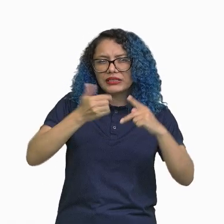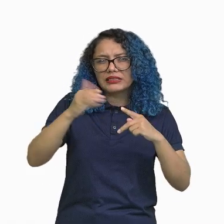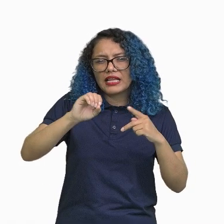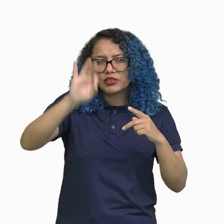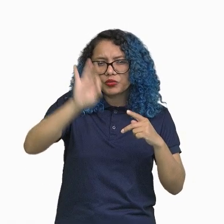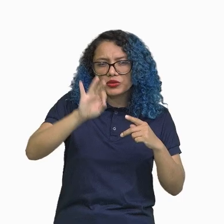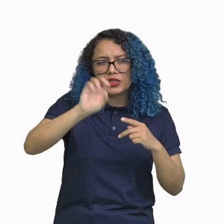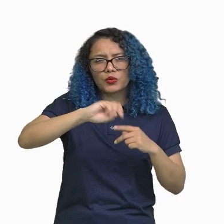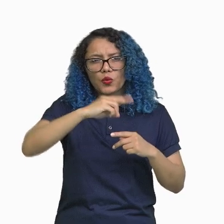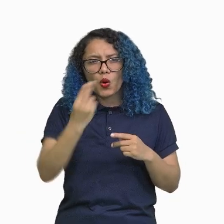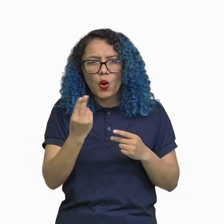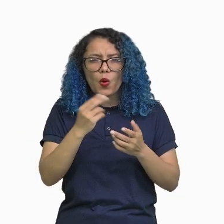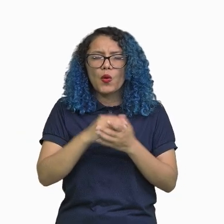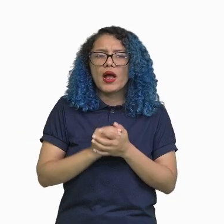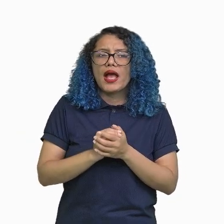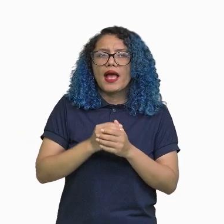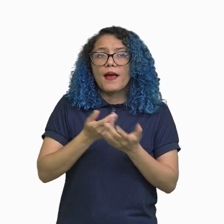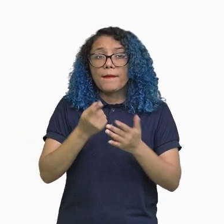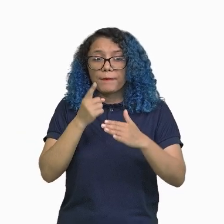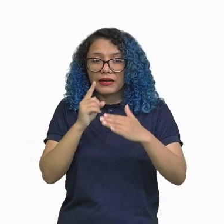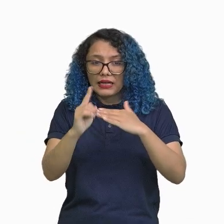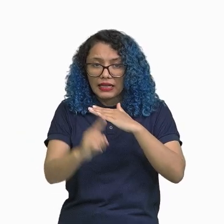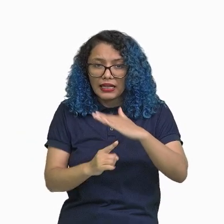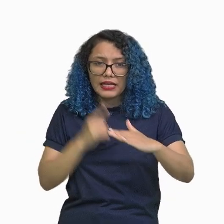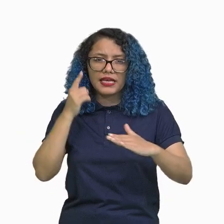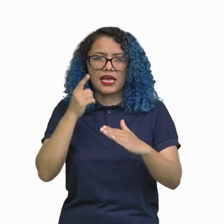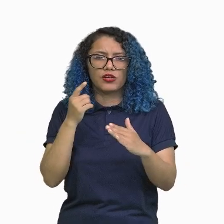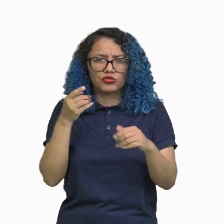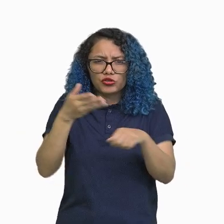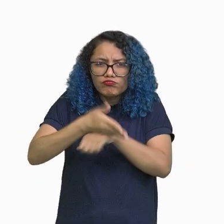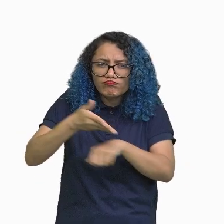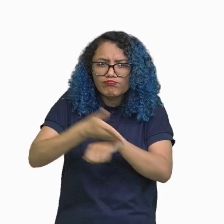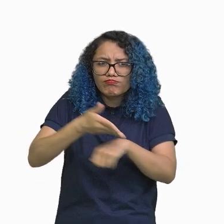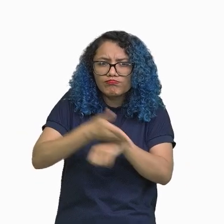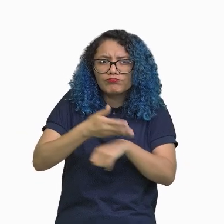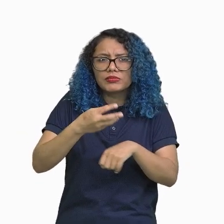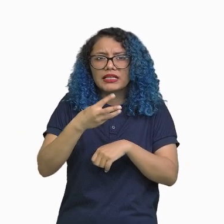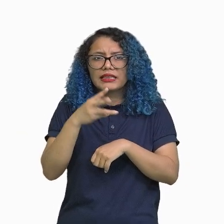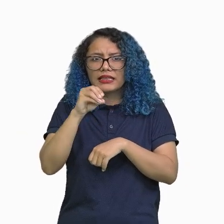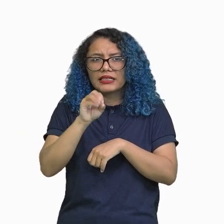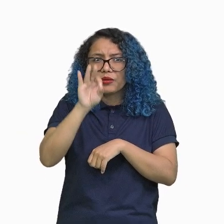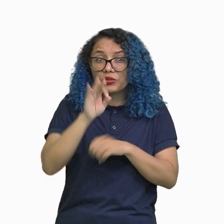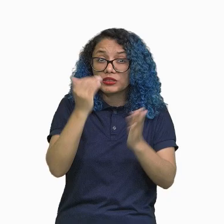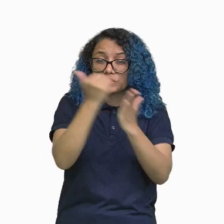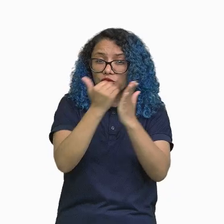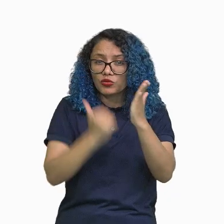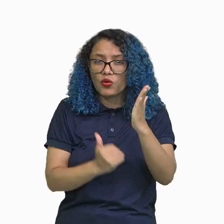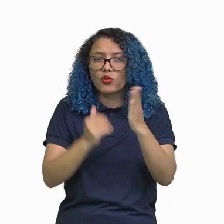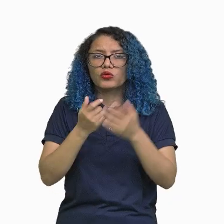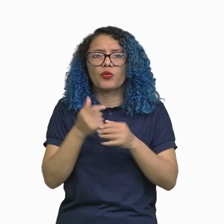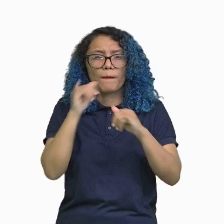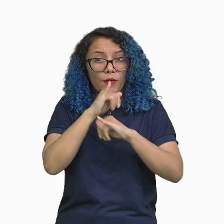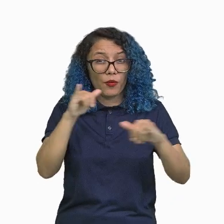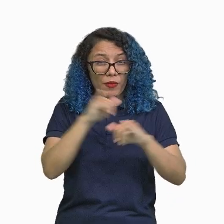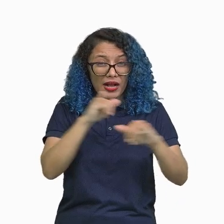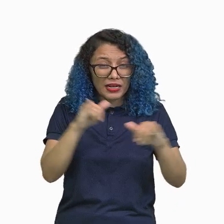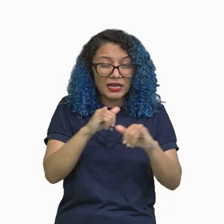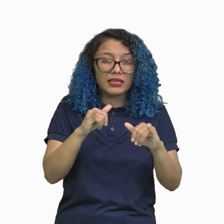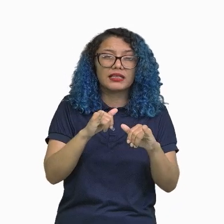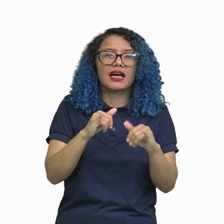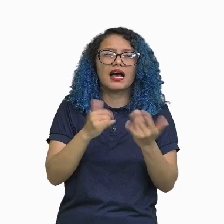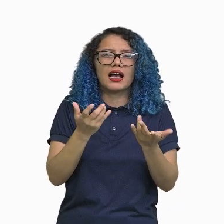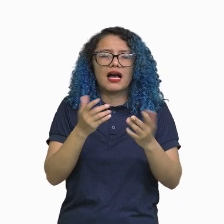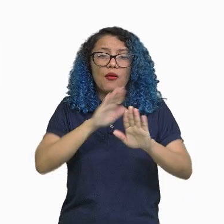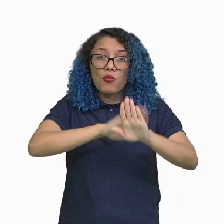clientes fidelizados, 30% off, tá? Todas essas propagandas aí, elas não vêm em vão. Essas ofertas, elas usam